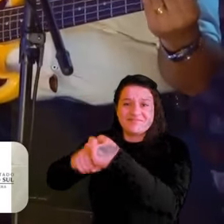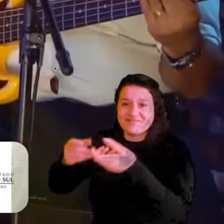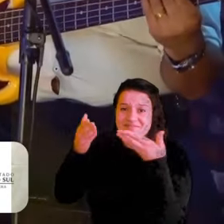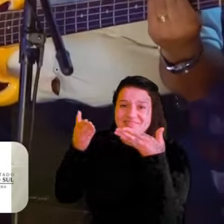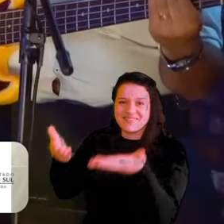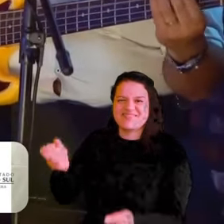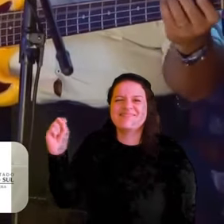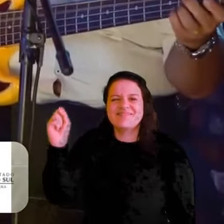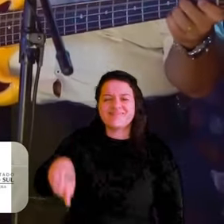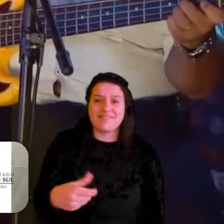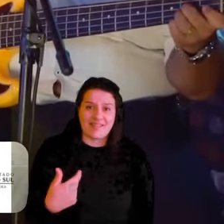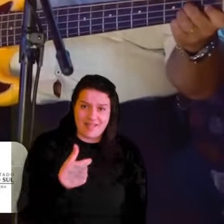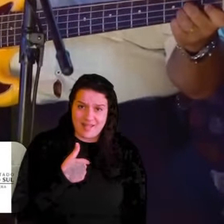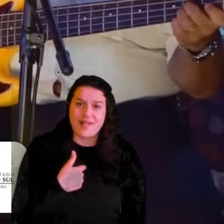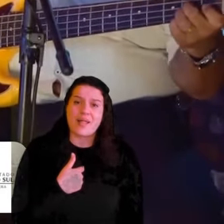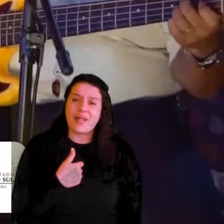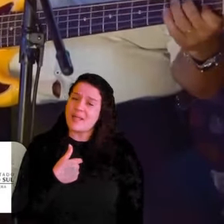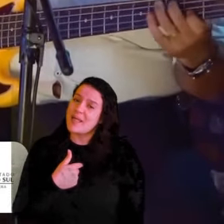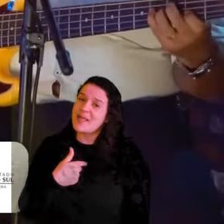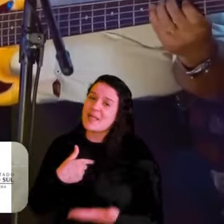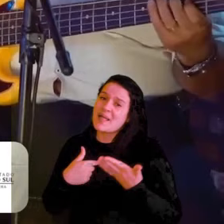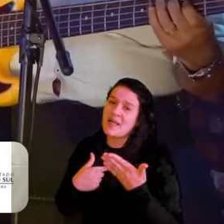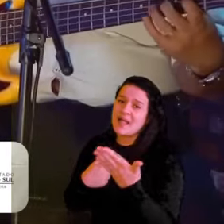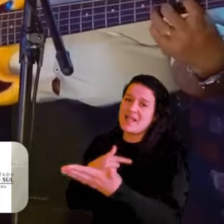Eu ainda volto lá,